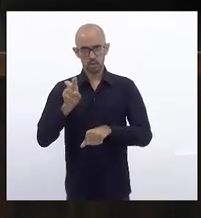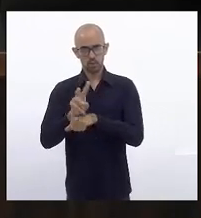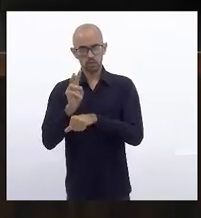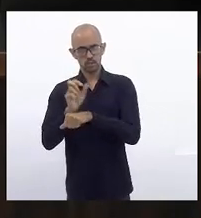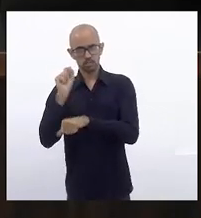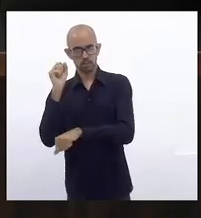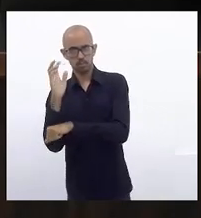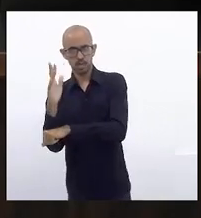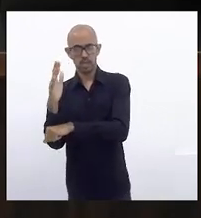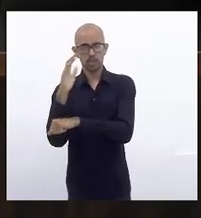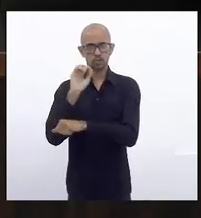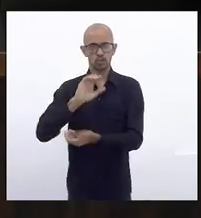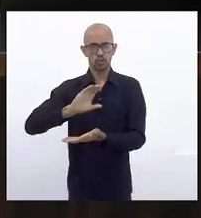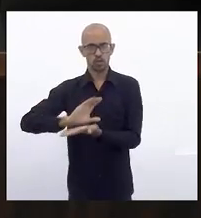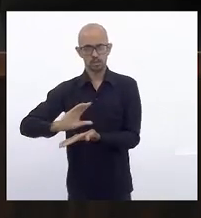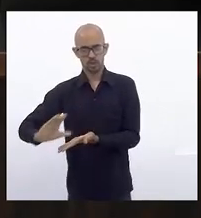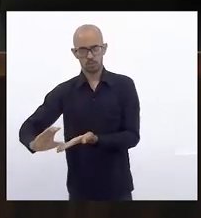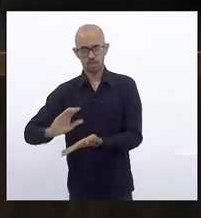Orçamento.